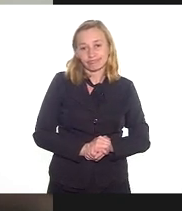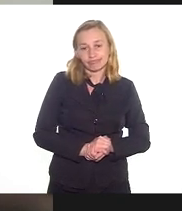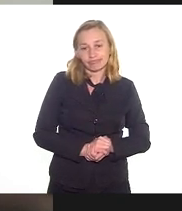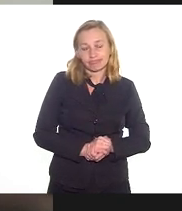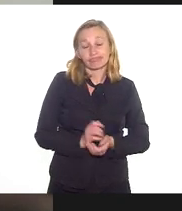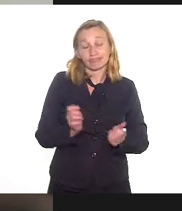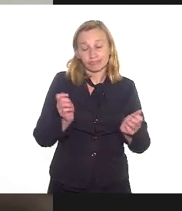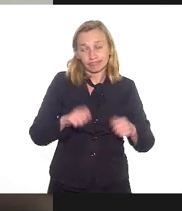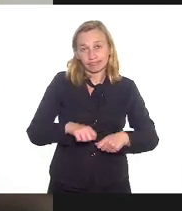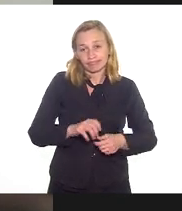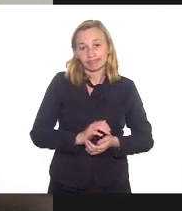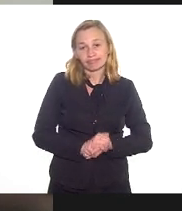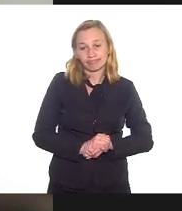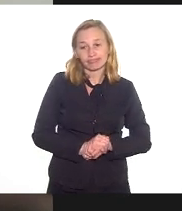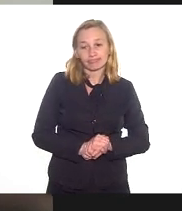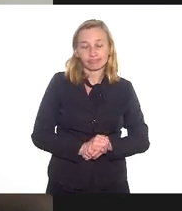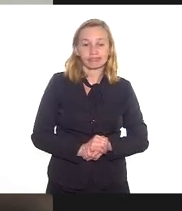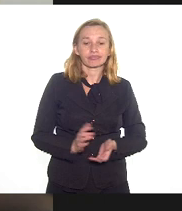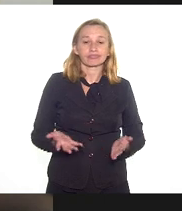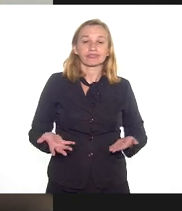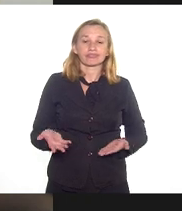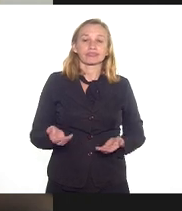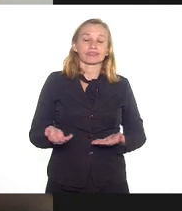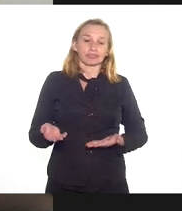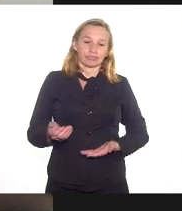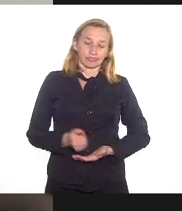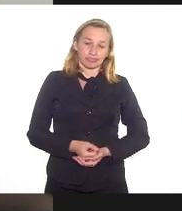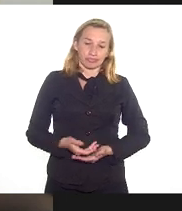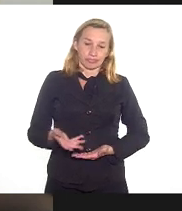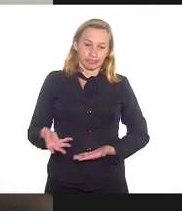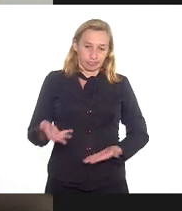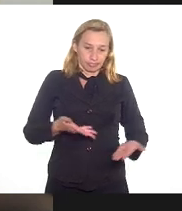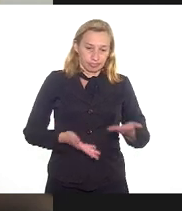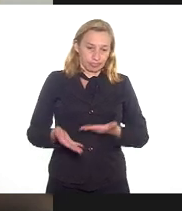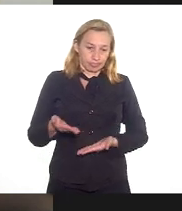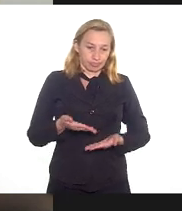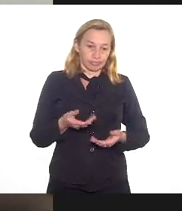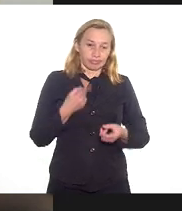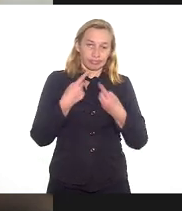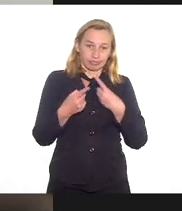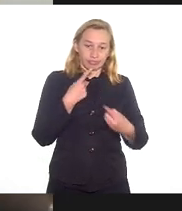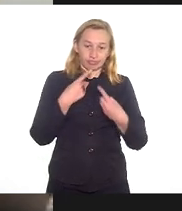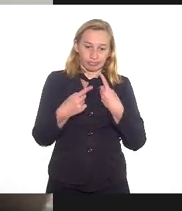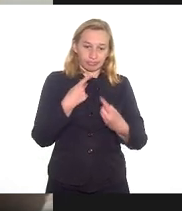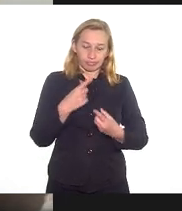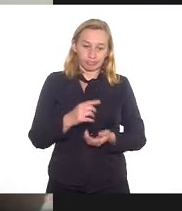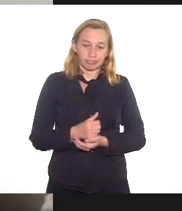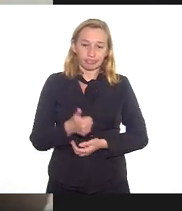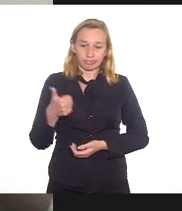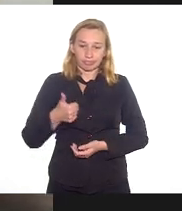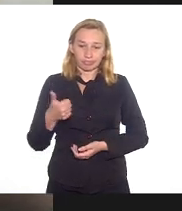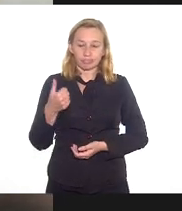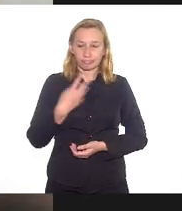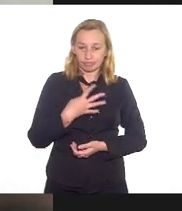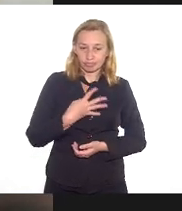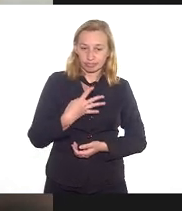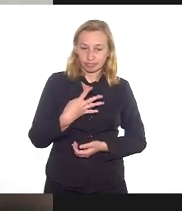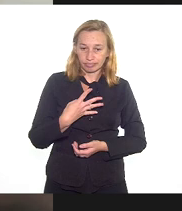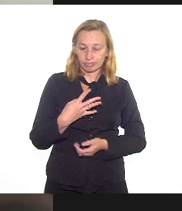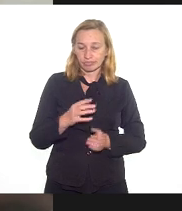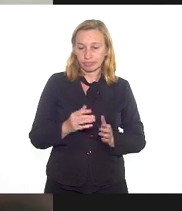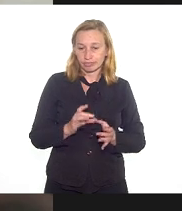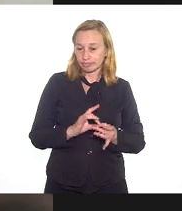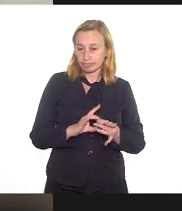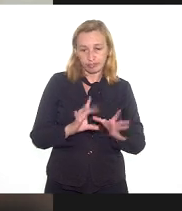uma possibilidade de maior participação com relação ao debate. A 1 e a 4 torna autorizativo, né,